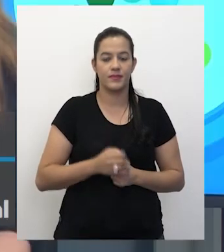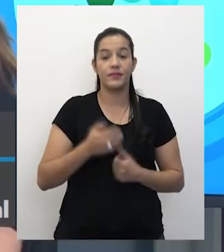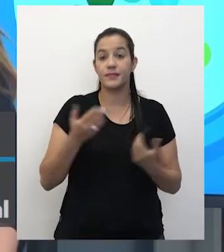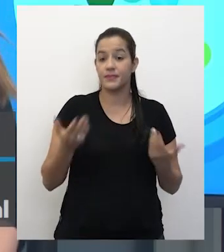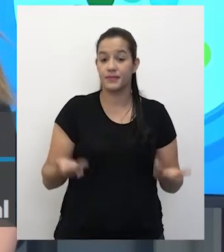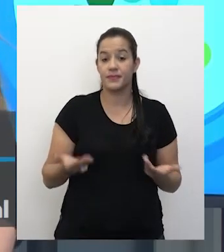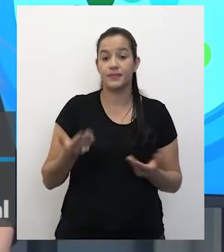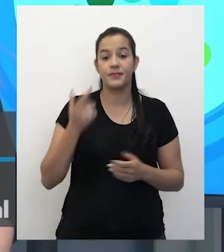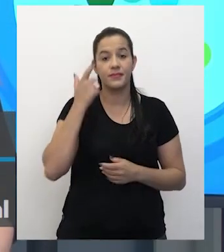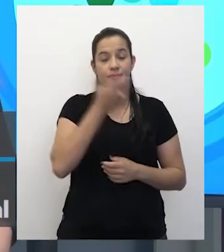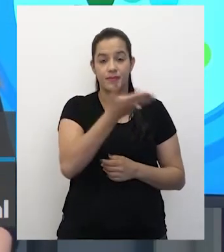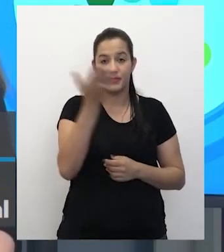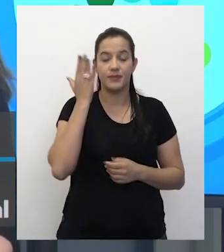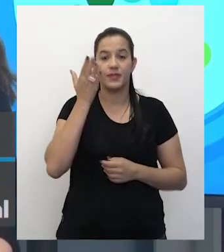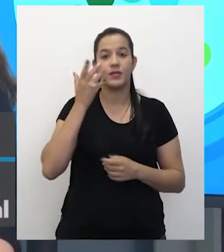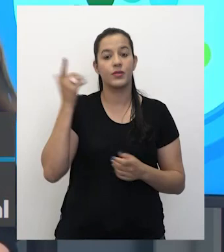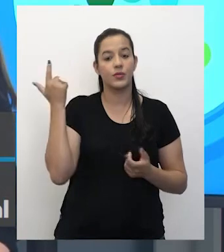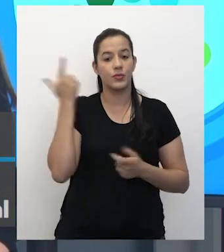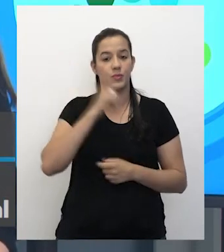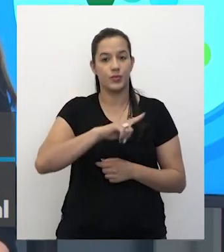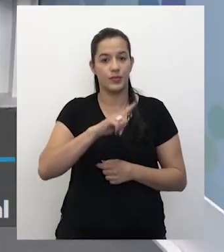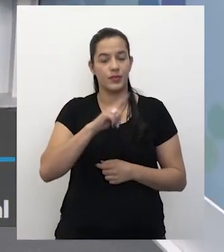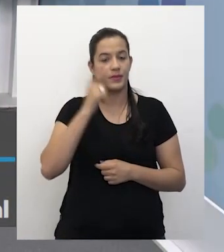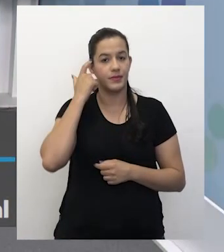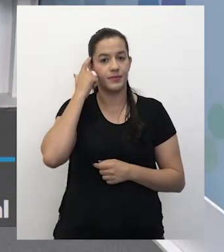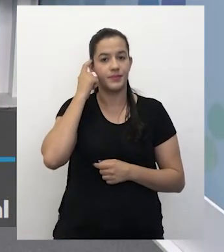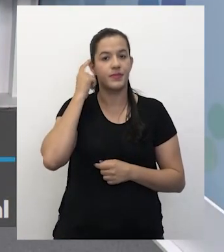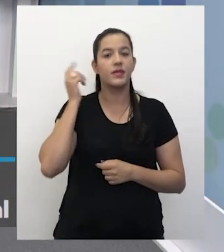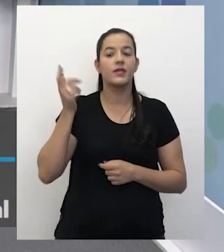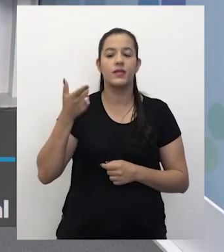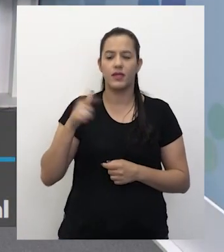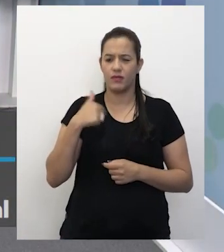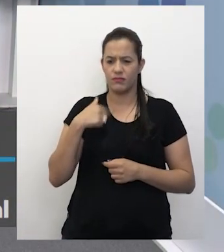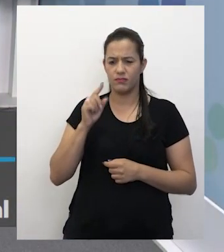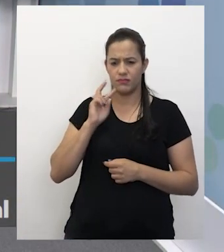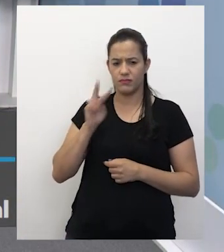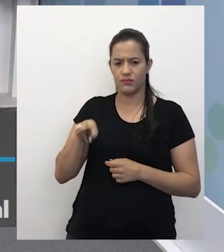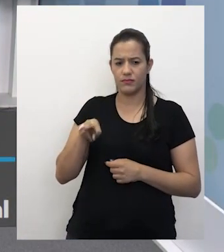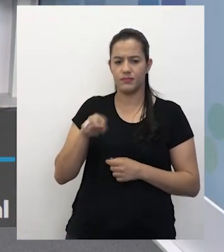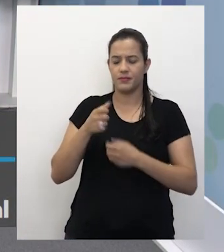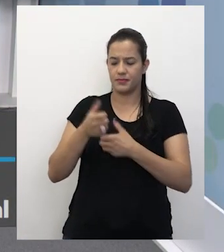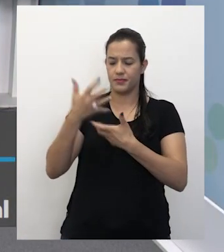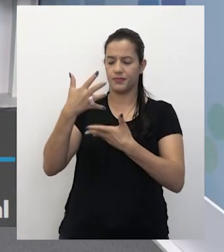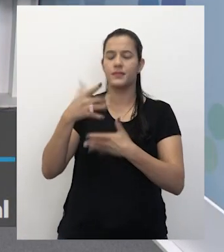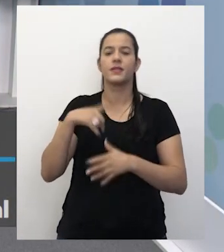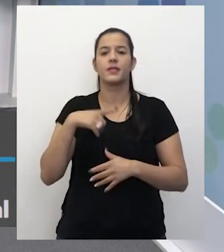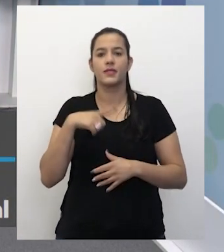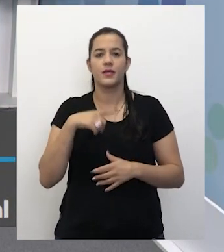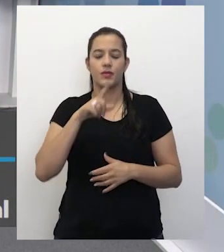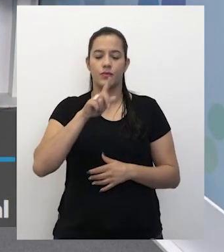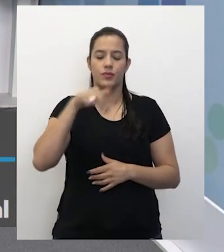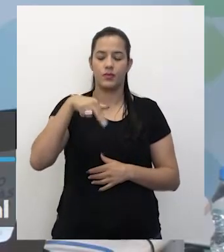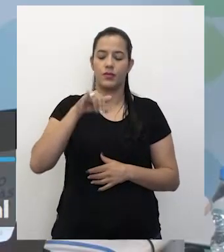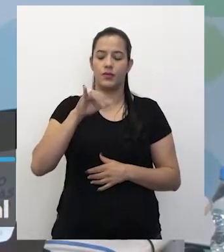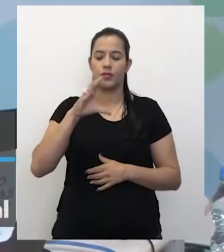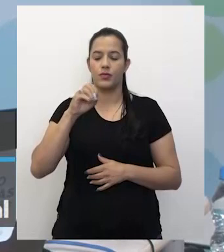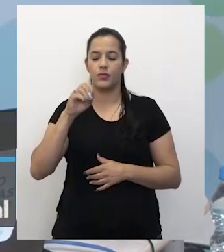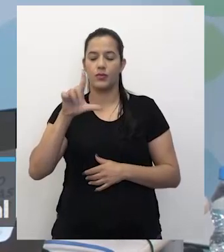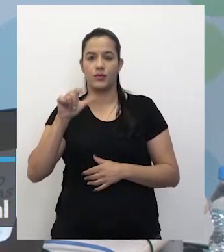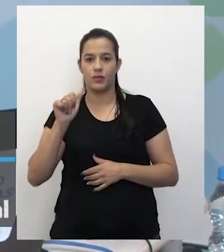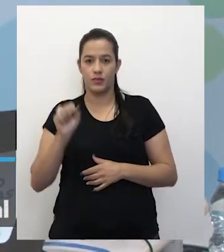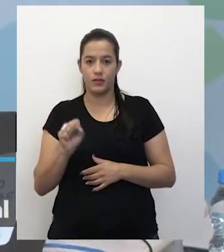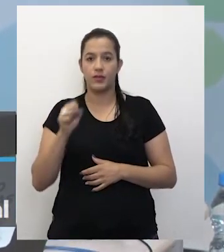Pessoal, vocês conseguiram pensar? A gente trouxe, tem alguns Tem, a exemplos? Pro Juliana trouxe o comentário do Nicolas, organização